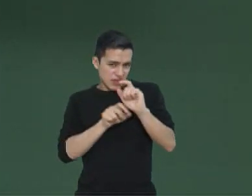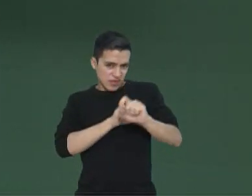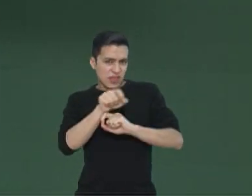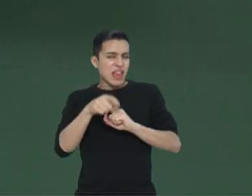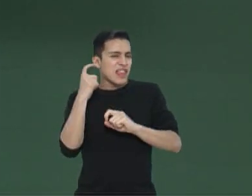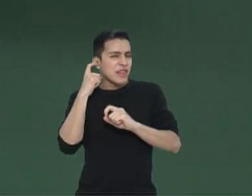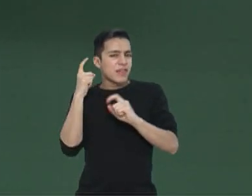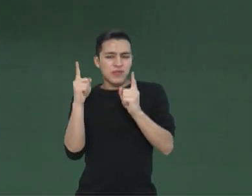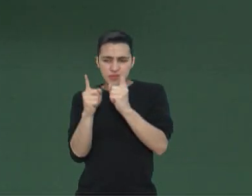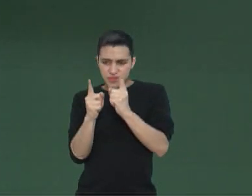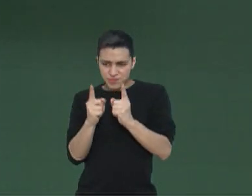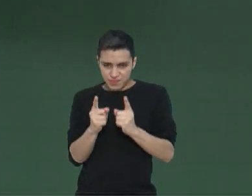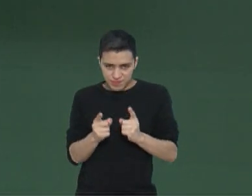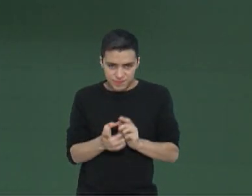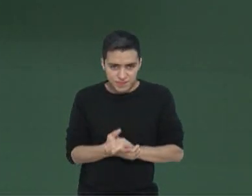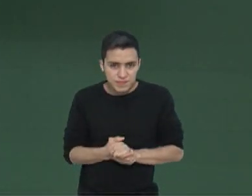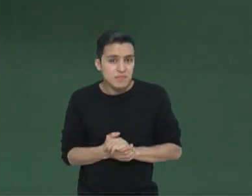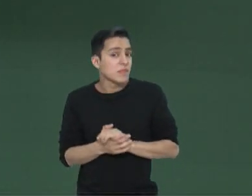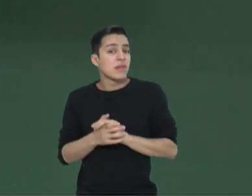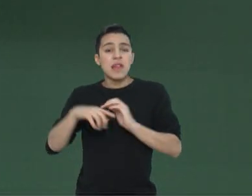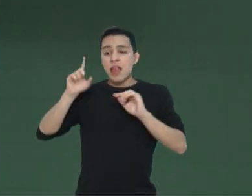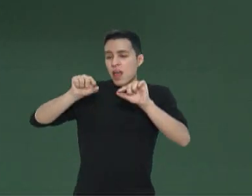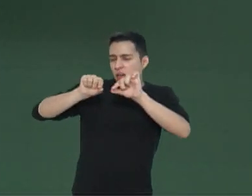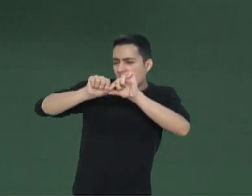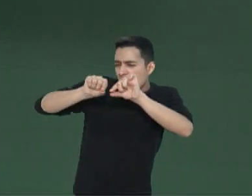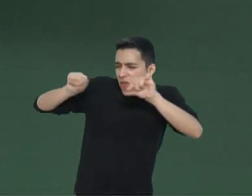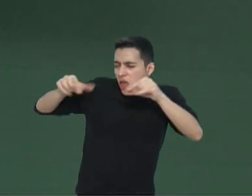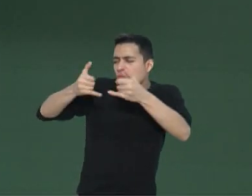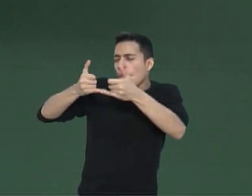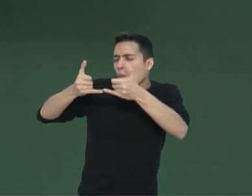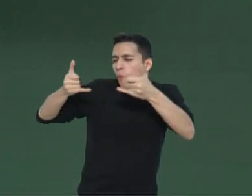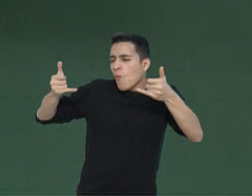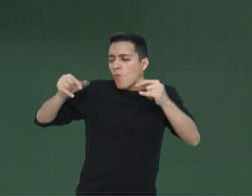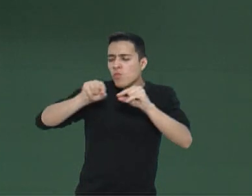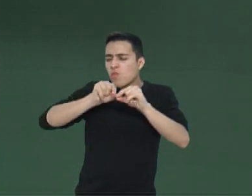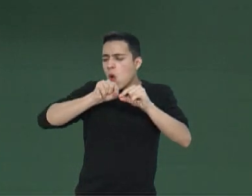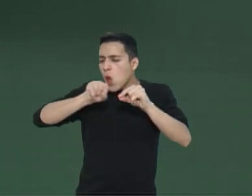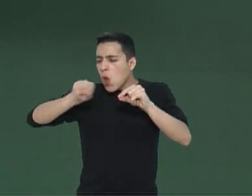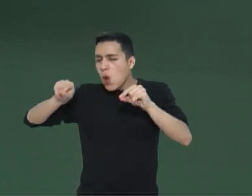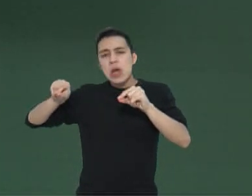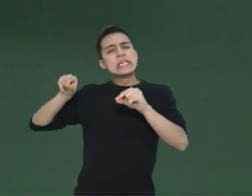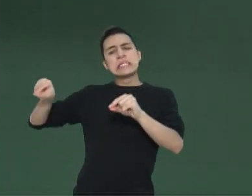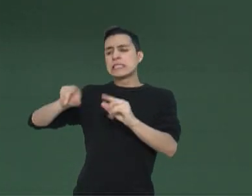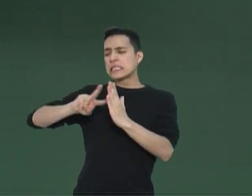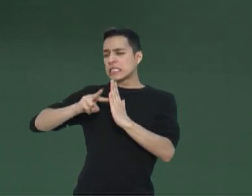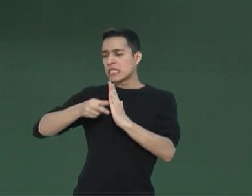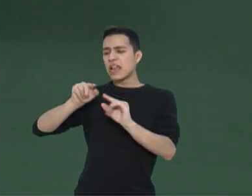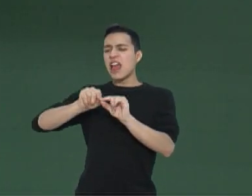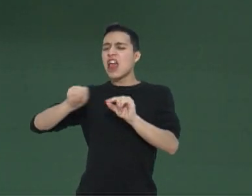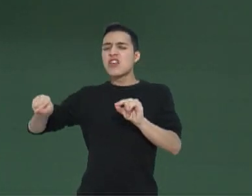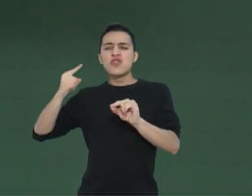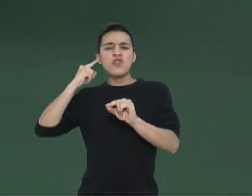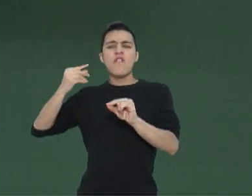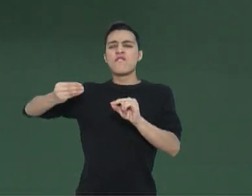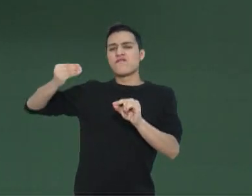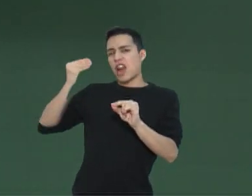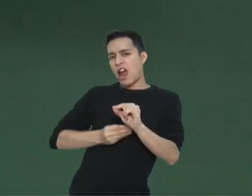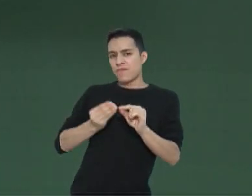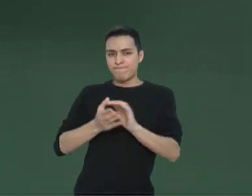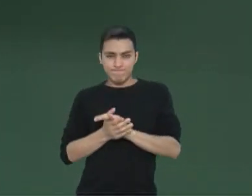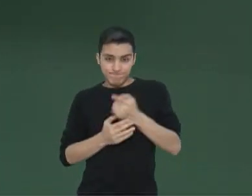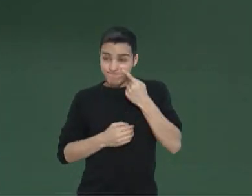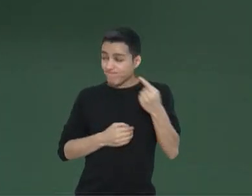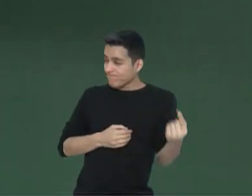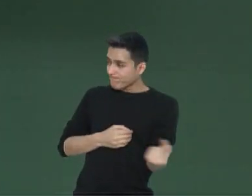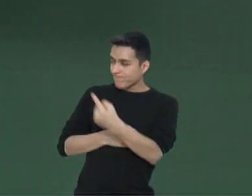sons curtos. E como são linhas finas e pontos pequenos, indica que esses sons são fracos. Então,